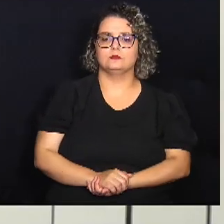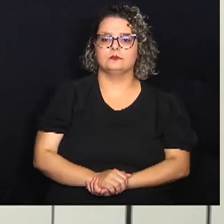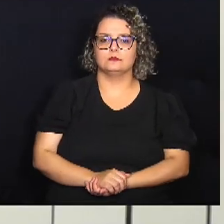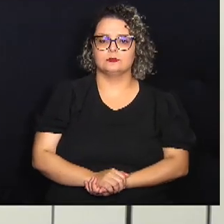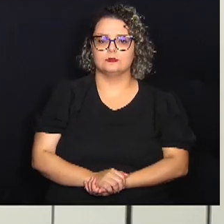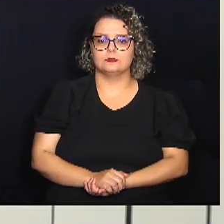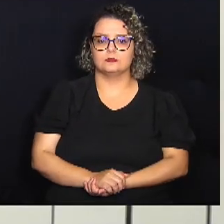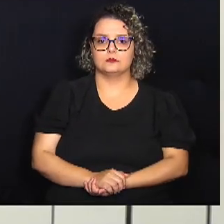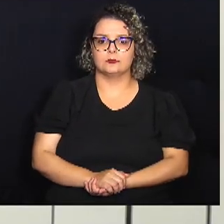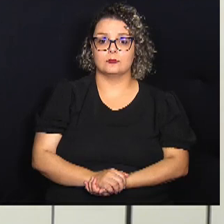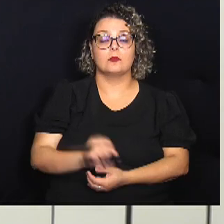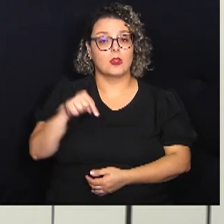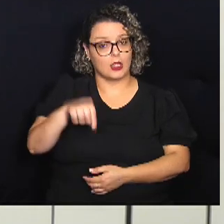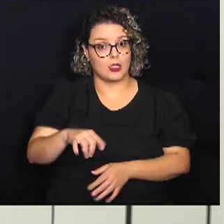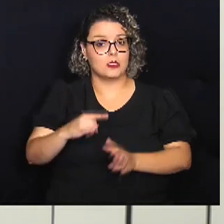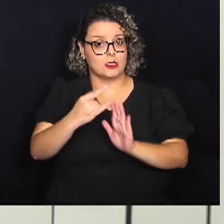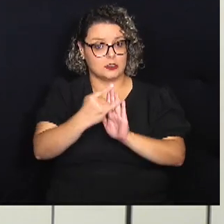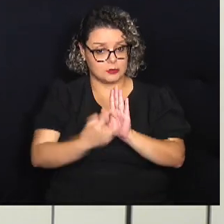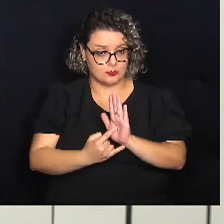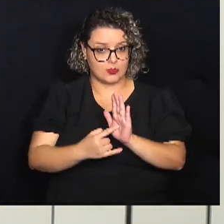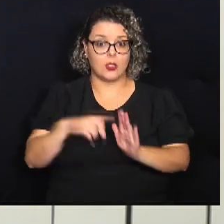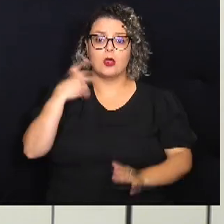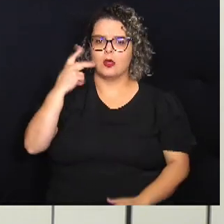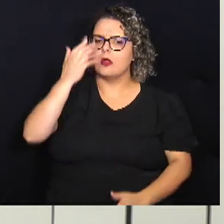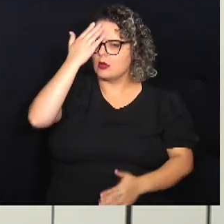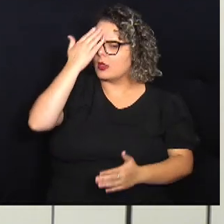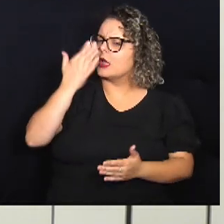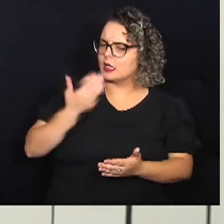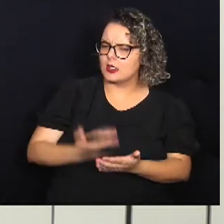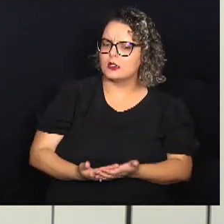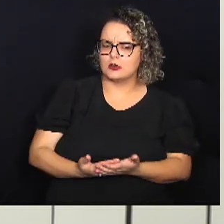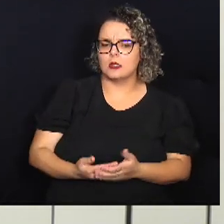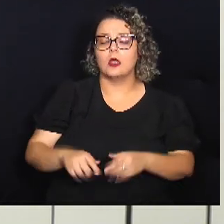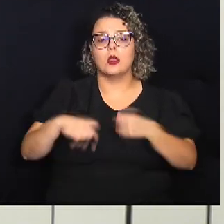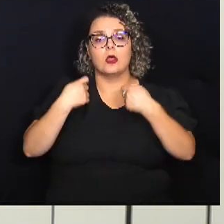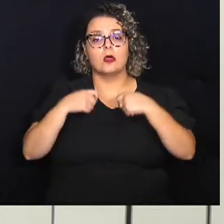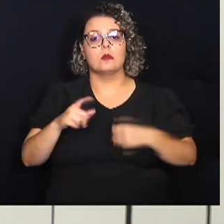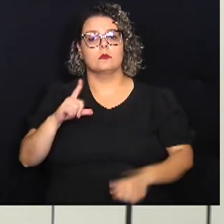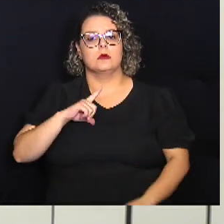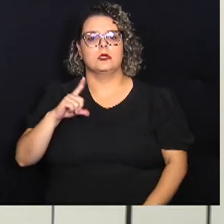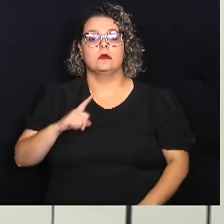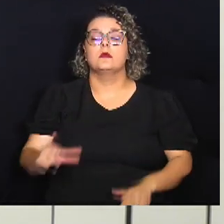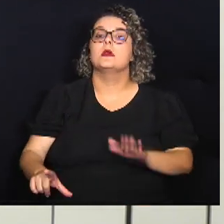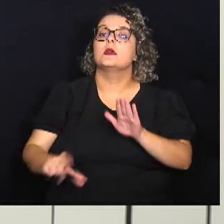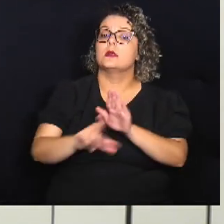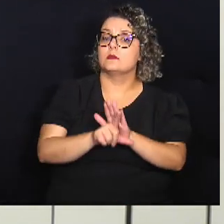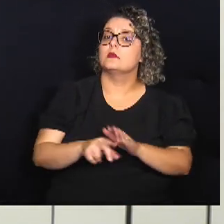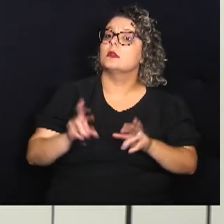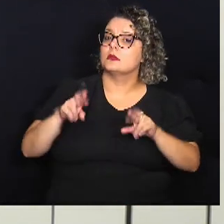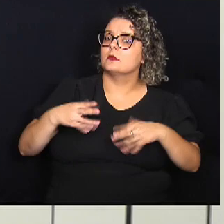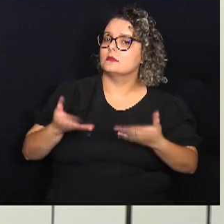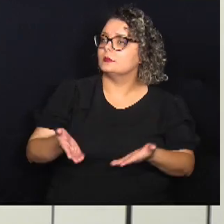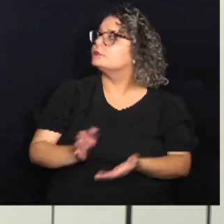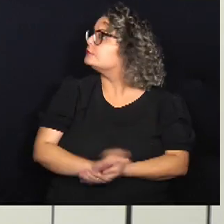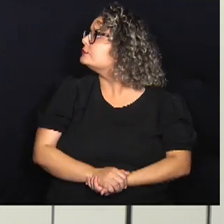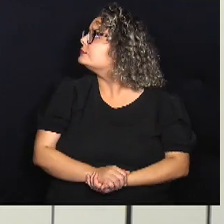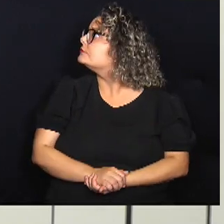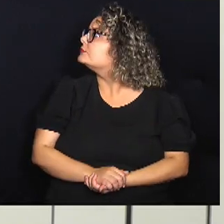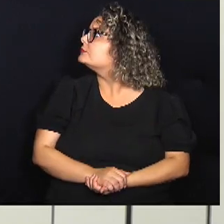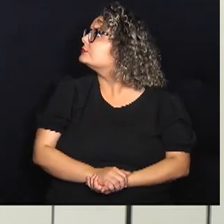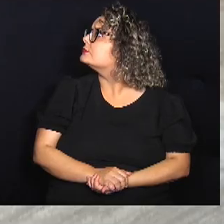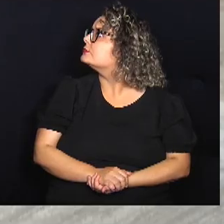A partir desse documento, o vereador acredita que é preciso que haja uma legislação a respeito.